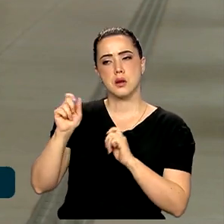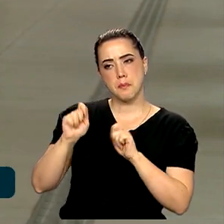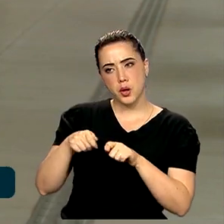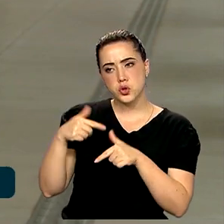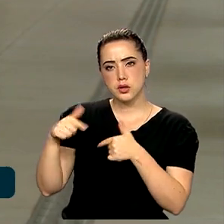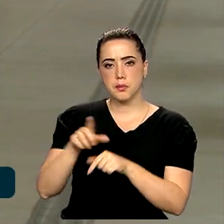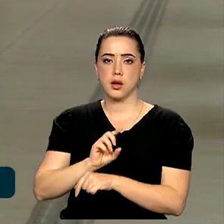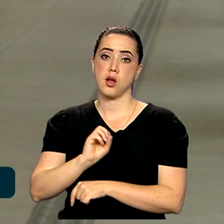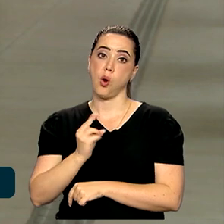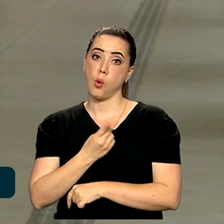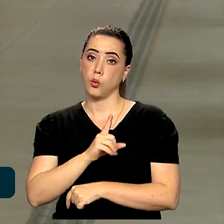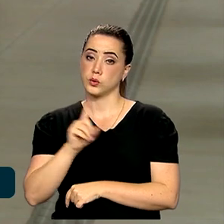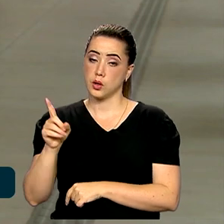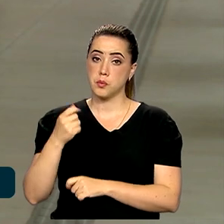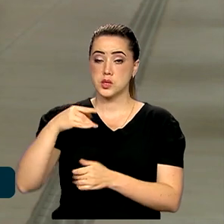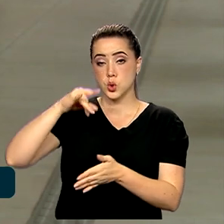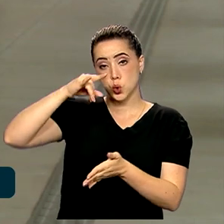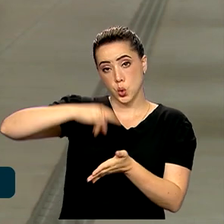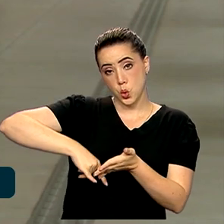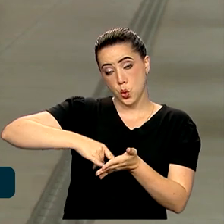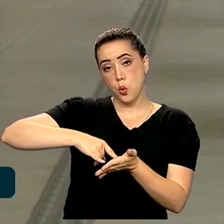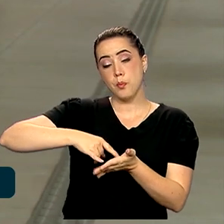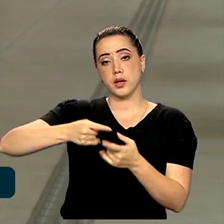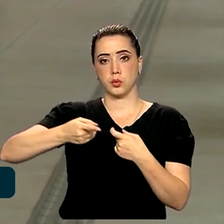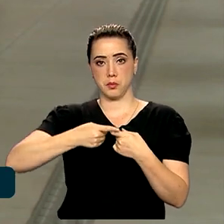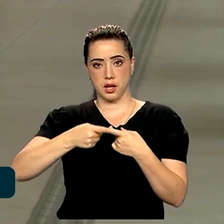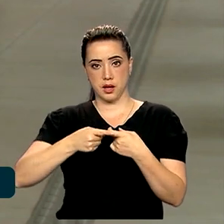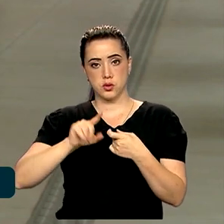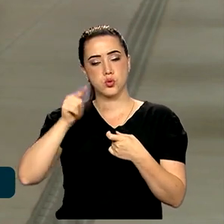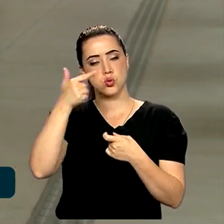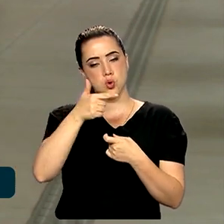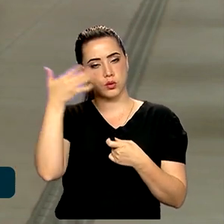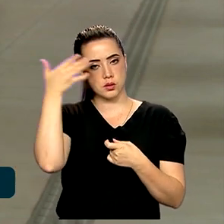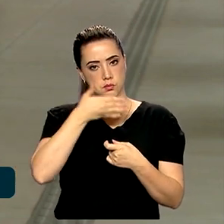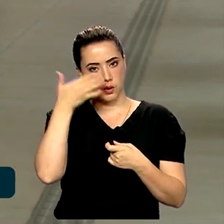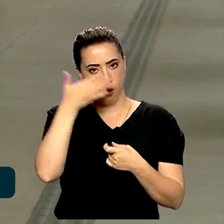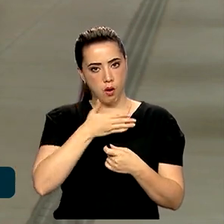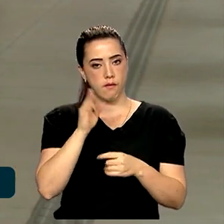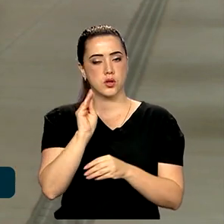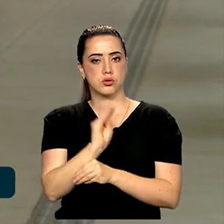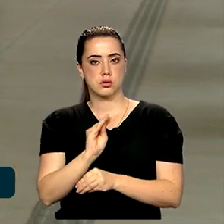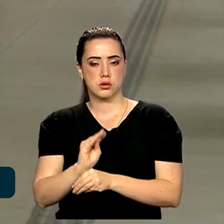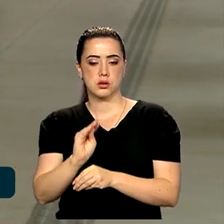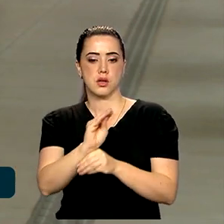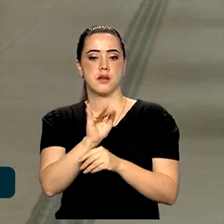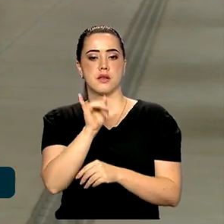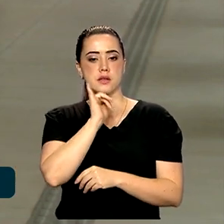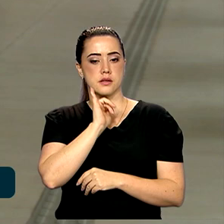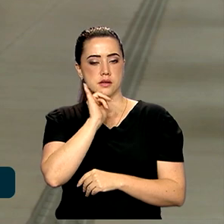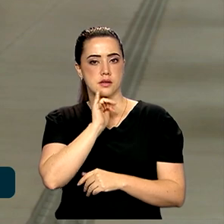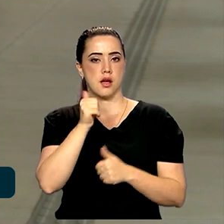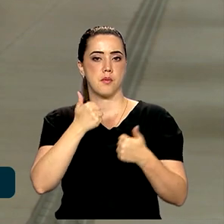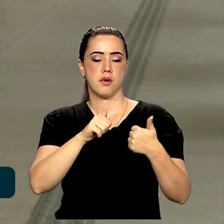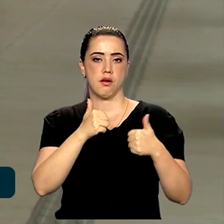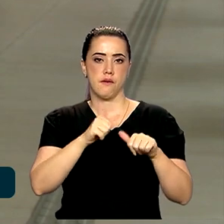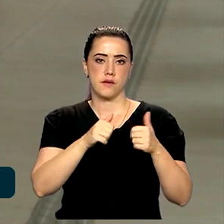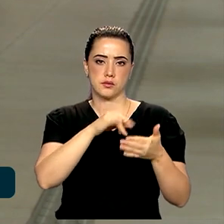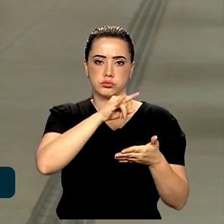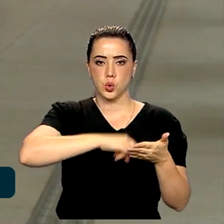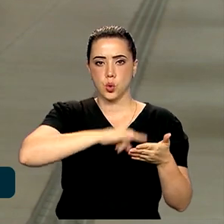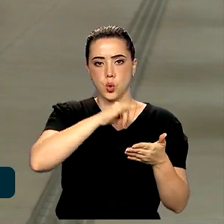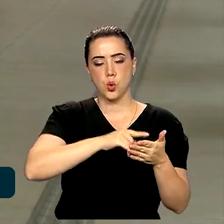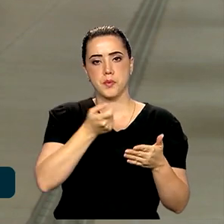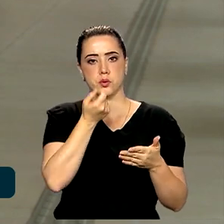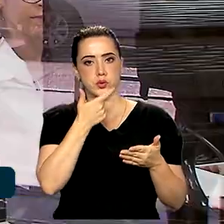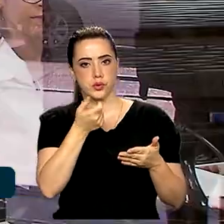é necessário apresentar o atestado médico e demais comprovantes de tratamento, como exames, receitas e